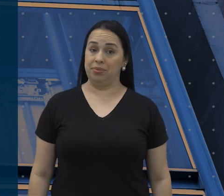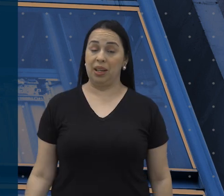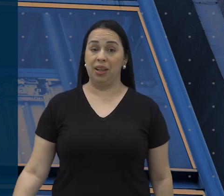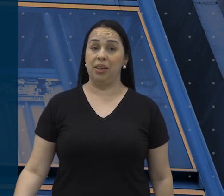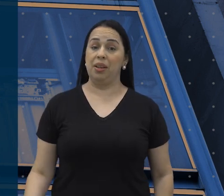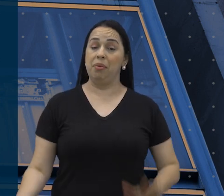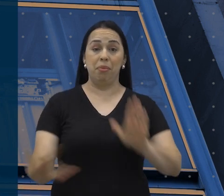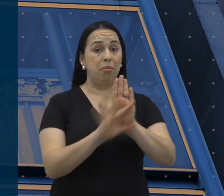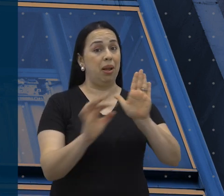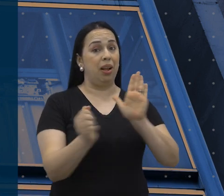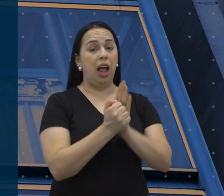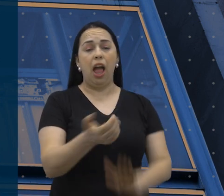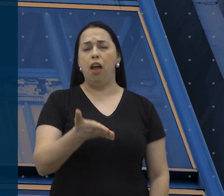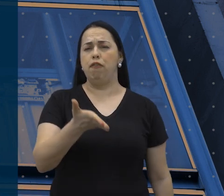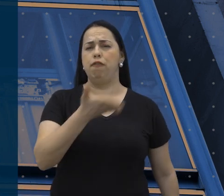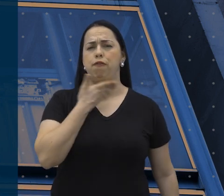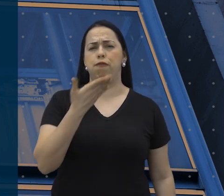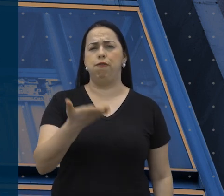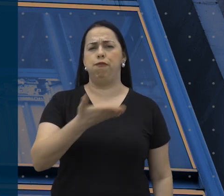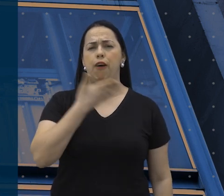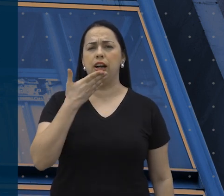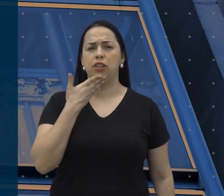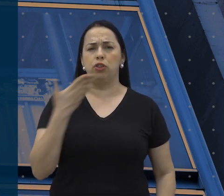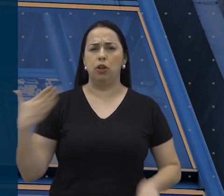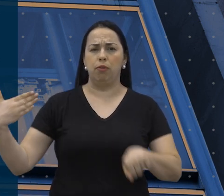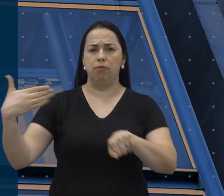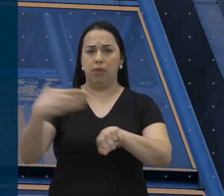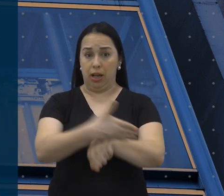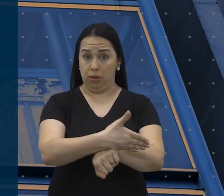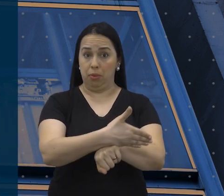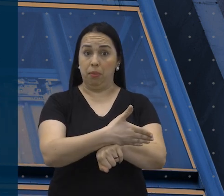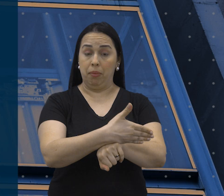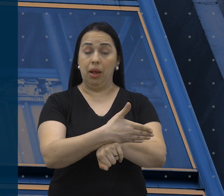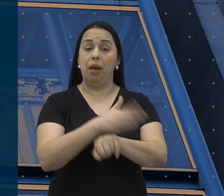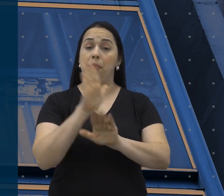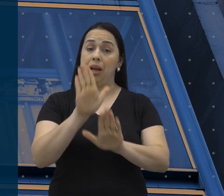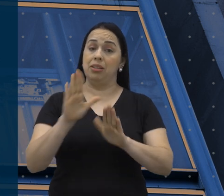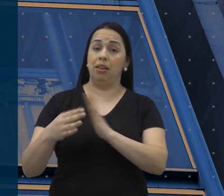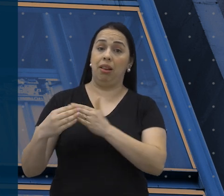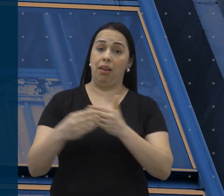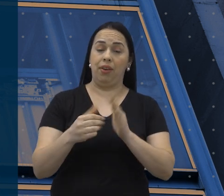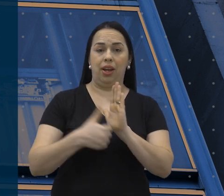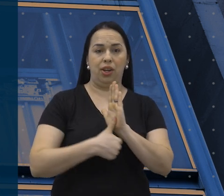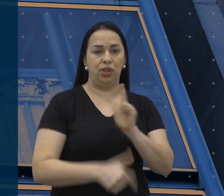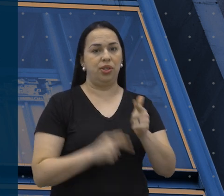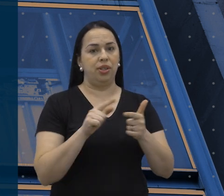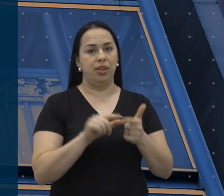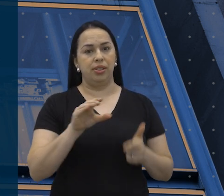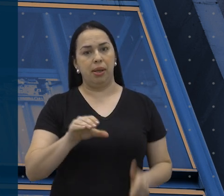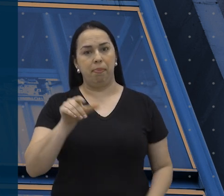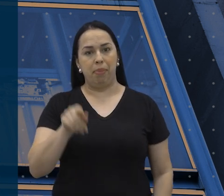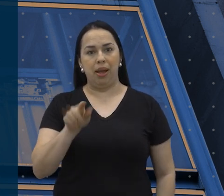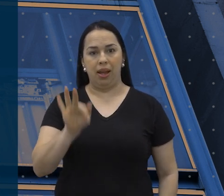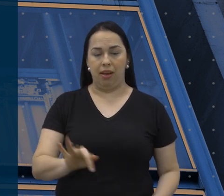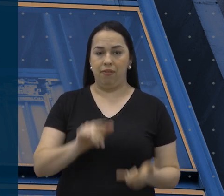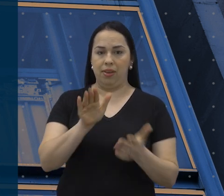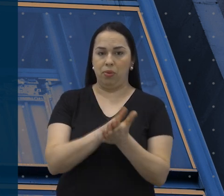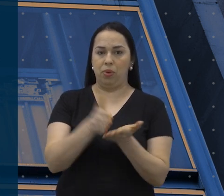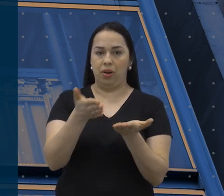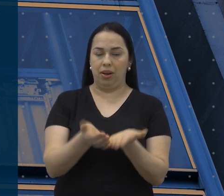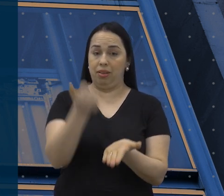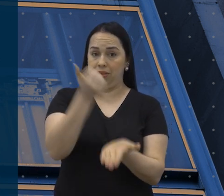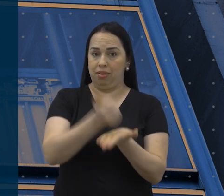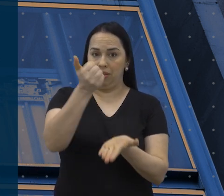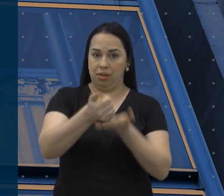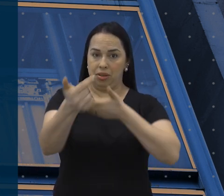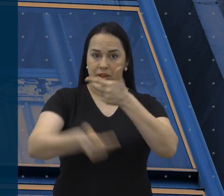Para se candidatar é fácil, é só comparecer ao PAT levando RG, CPF, carteira de trabalho e o cartão cidadão.